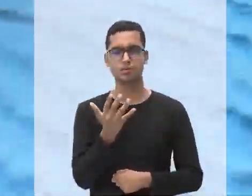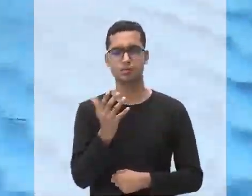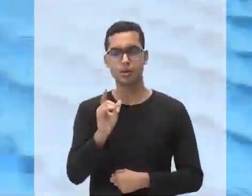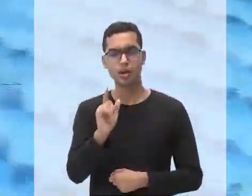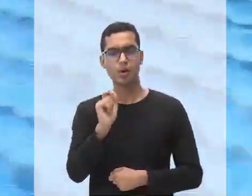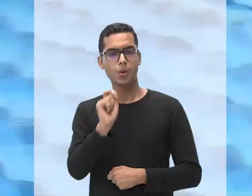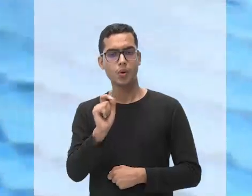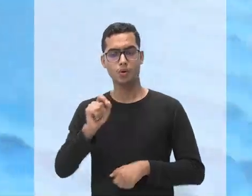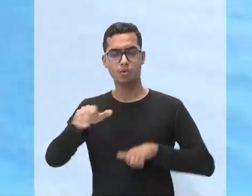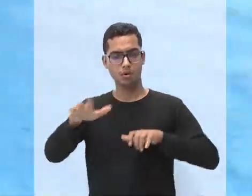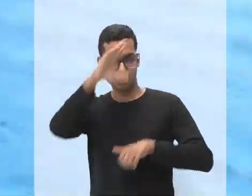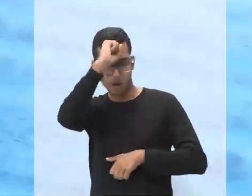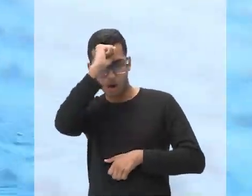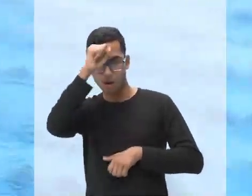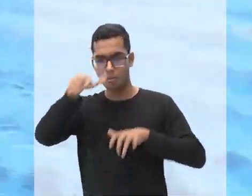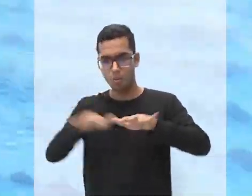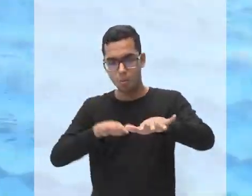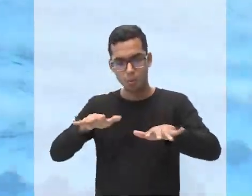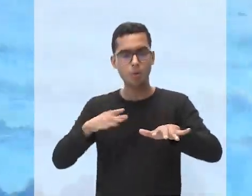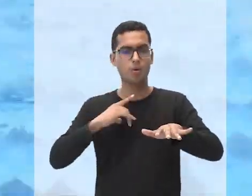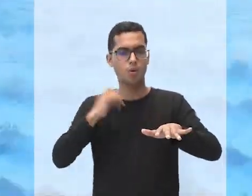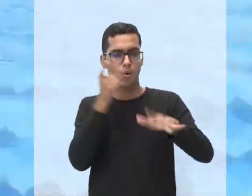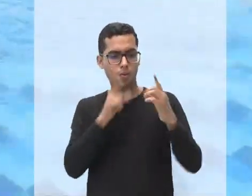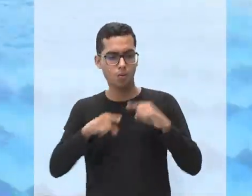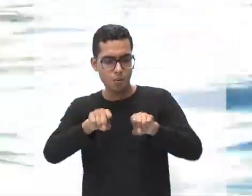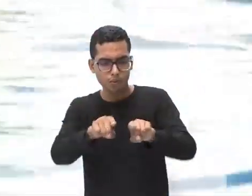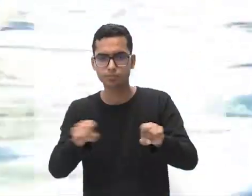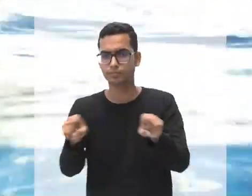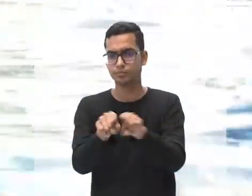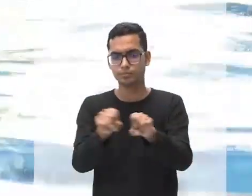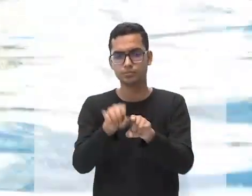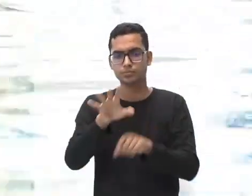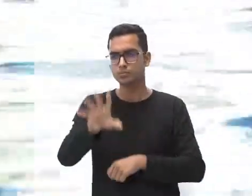né? Quando ele quebra essa superfície.